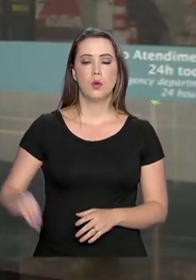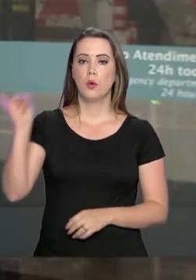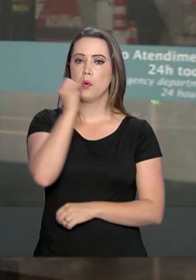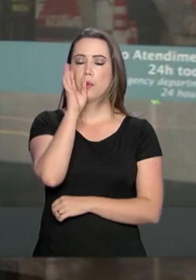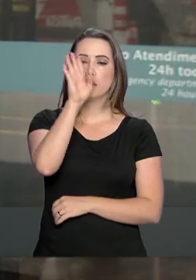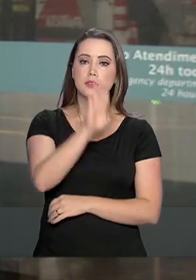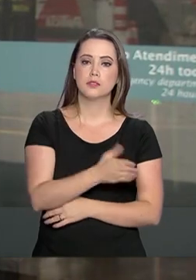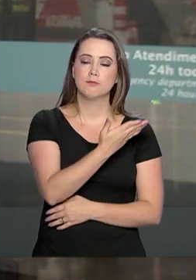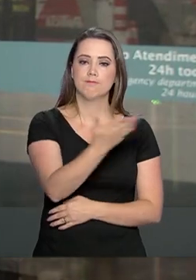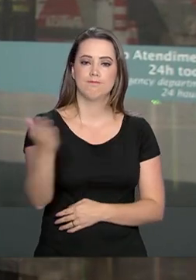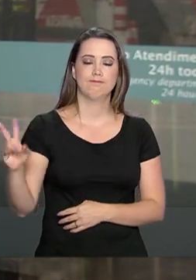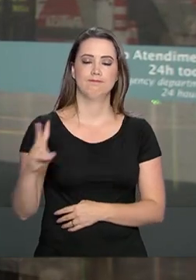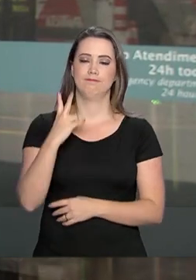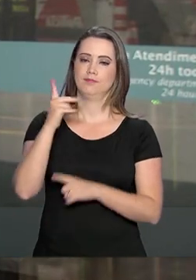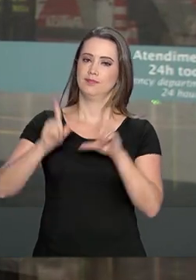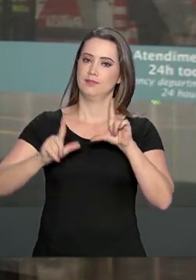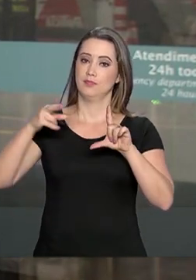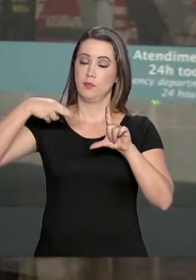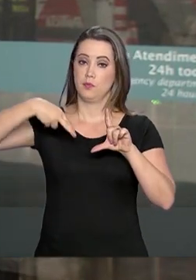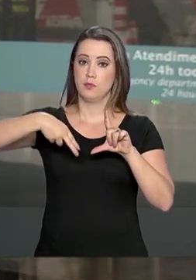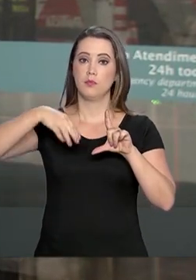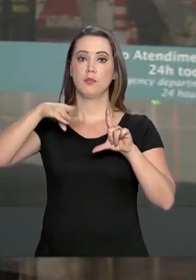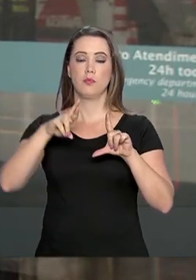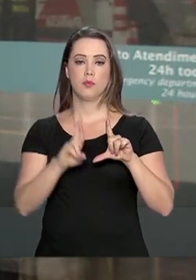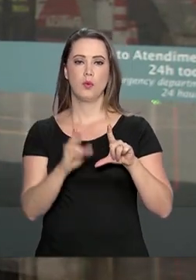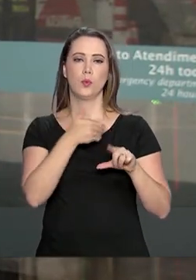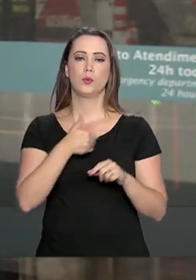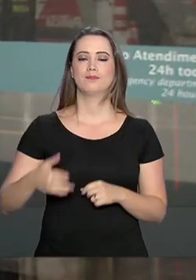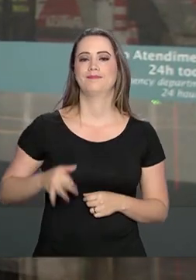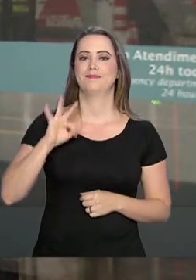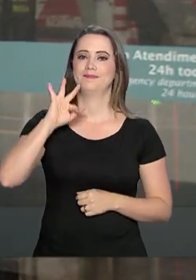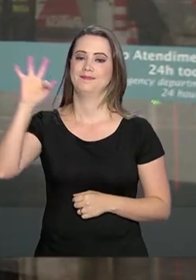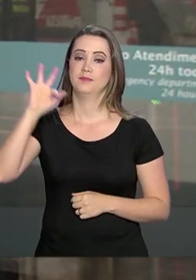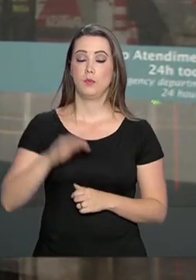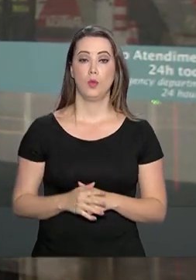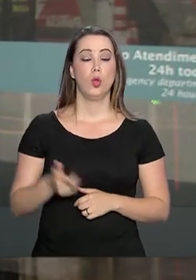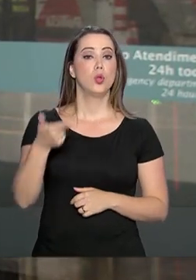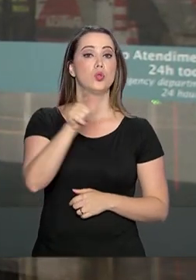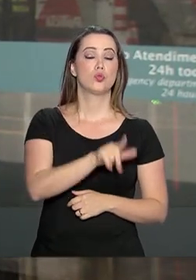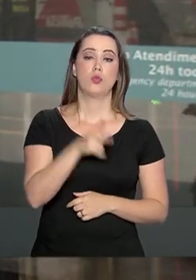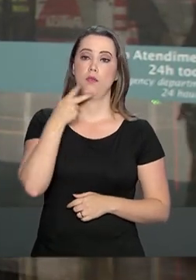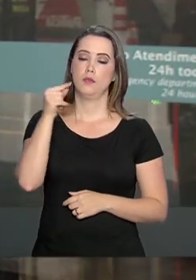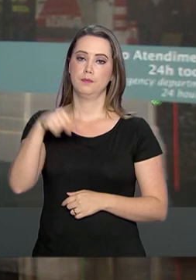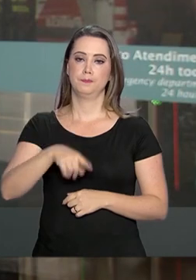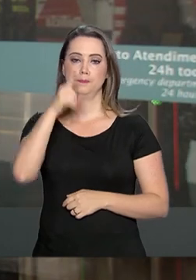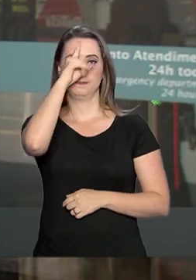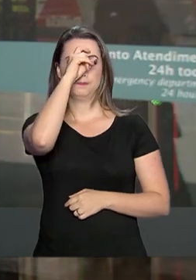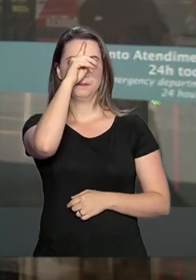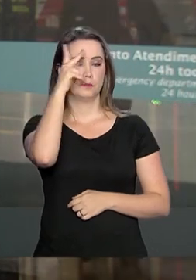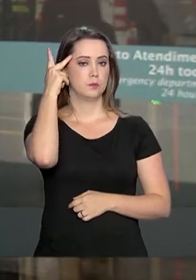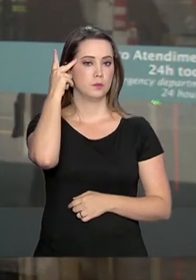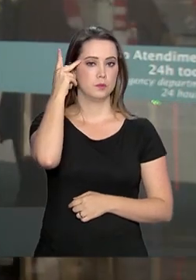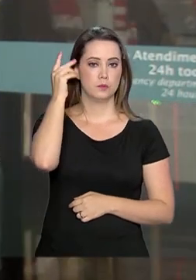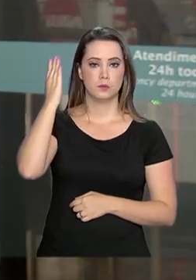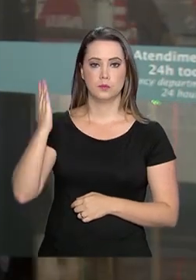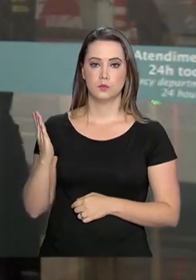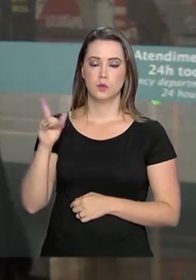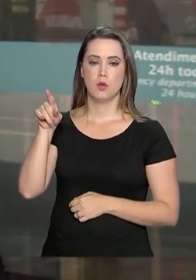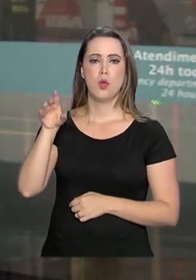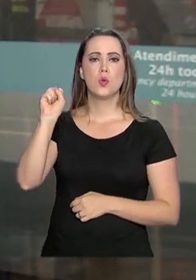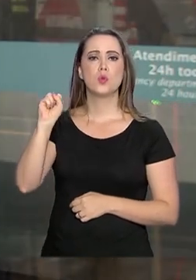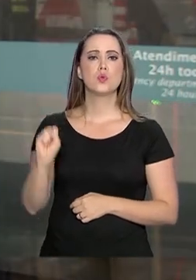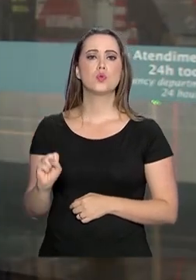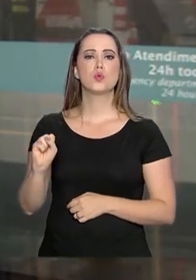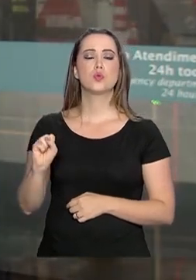Boa tarde a você que acompanha a programação da NBR, a TV do Governo Federal. Voltamos a falar do Hospital Albert Einstein, na zona sul